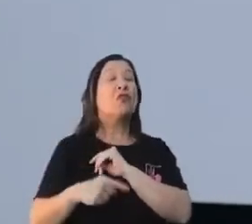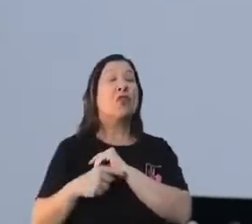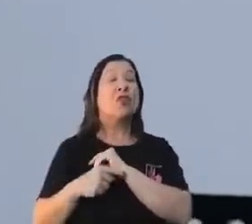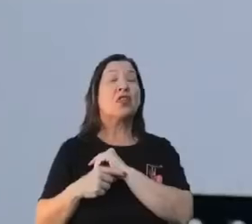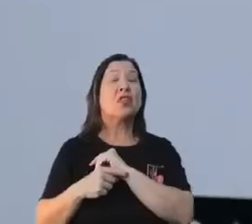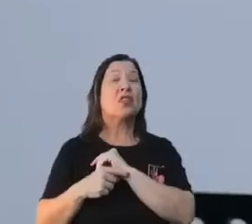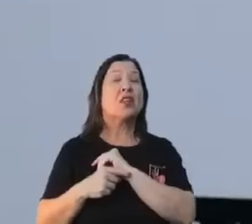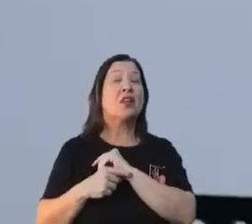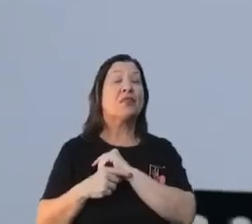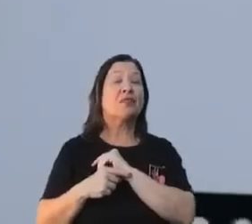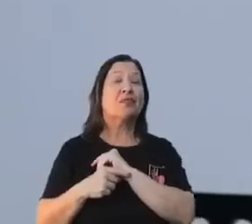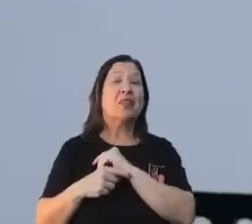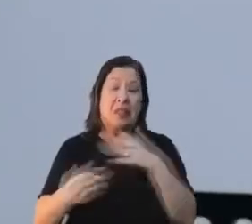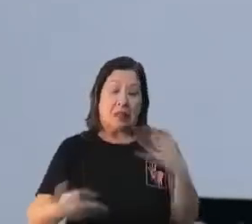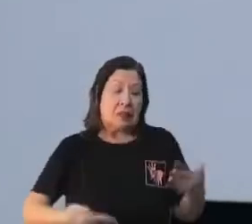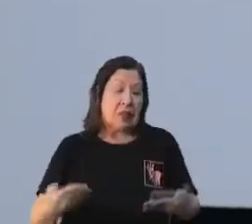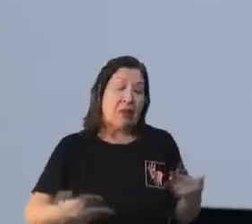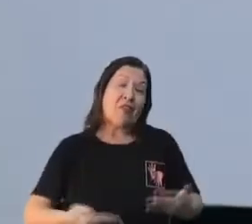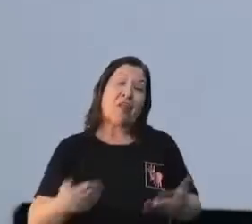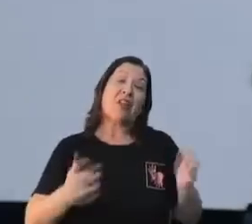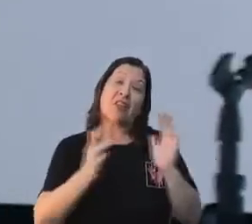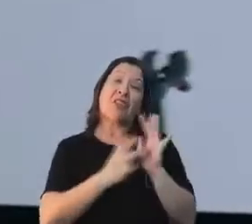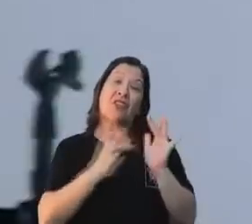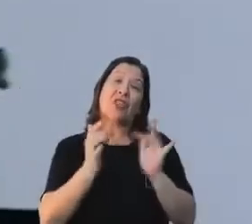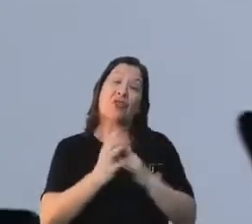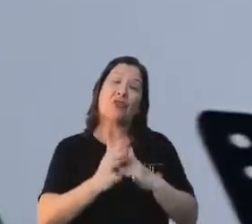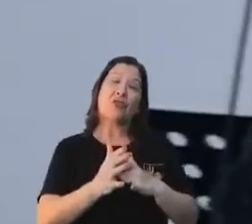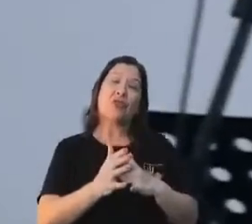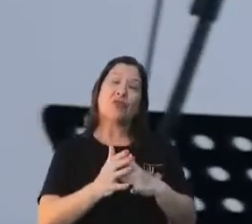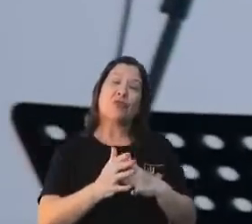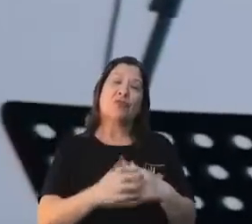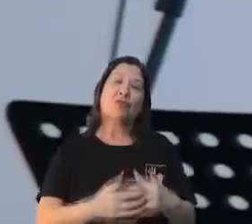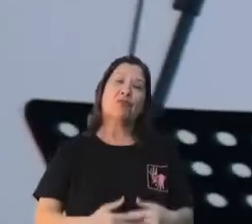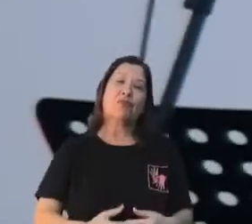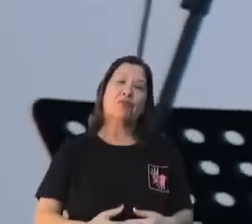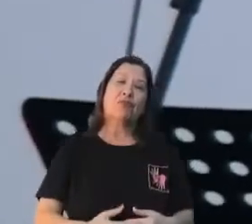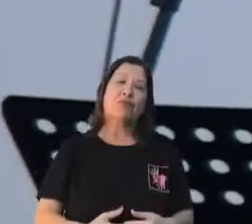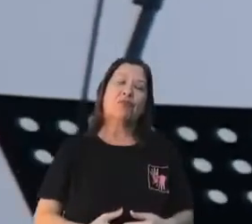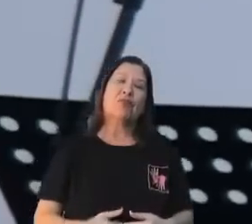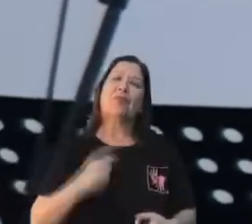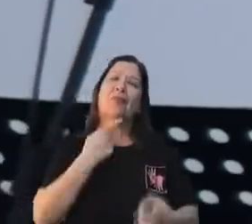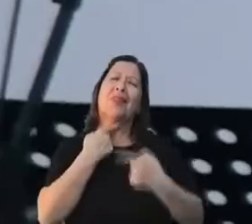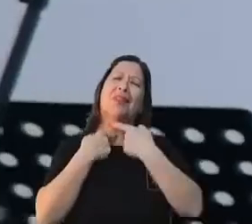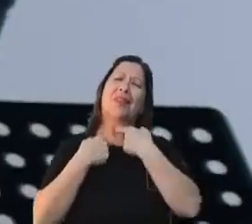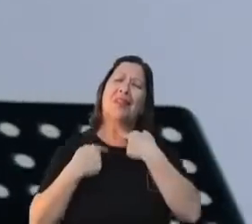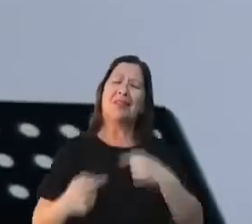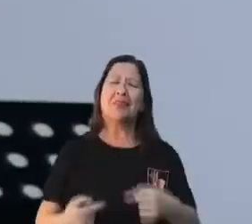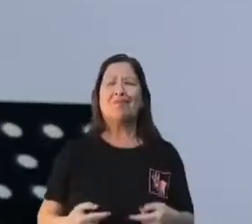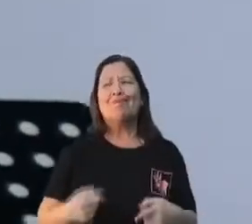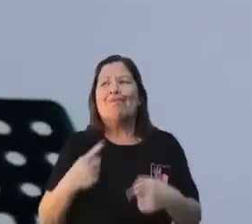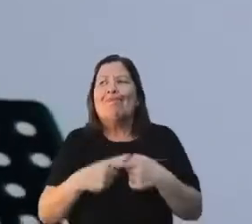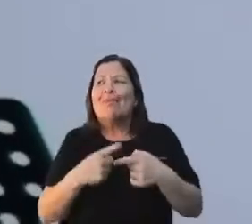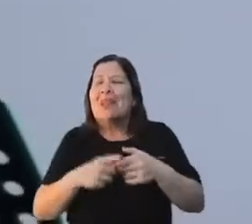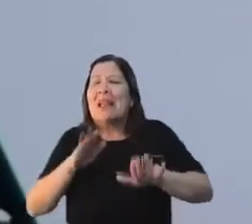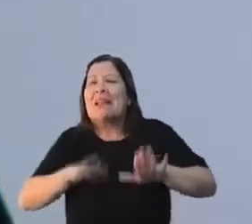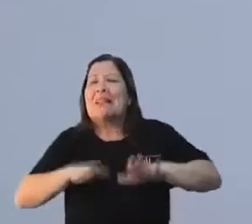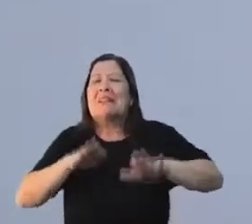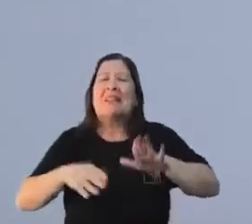pode? Porque às vezes nós fazemos, mas não fazemos tudo o que